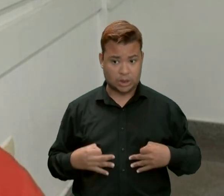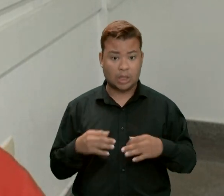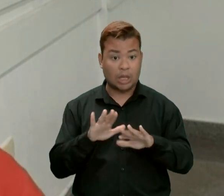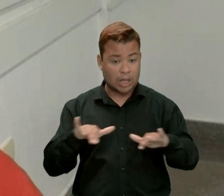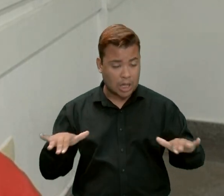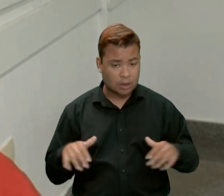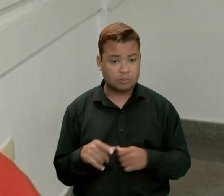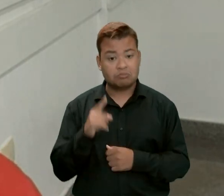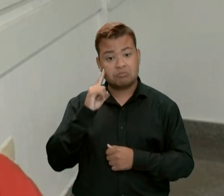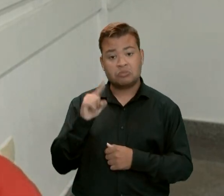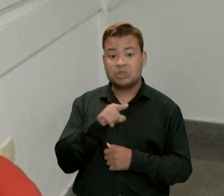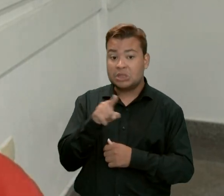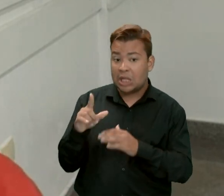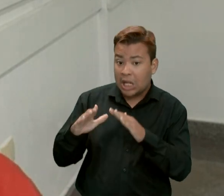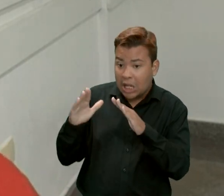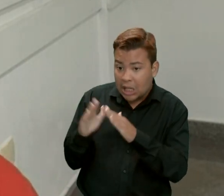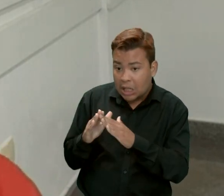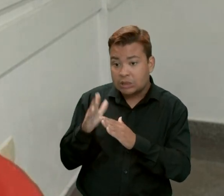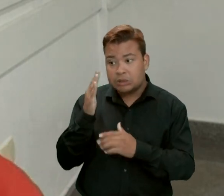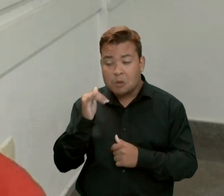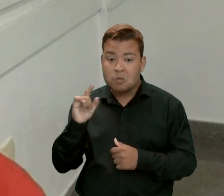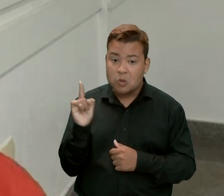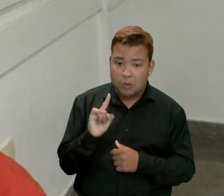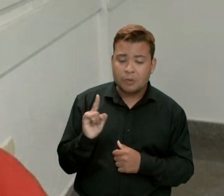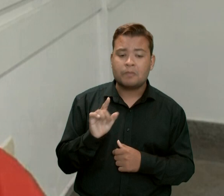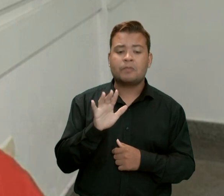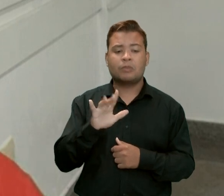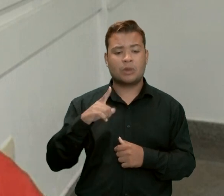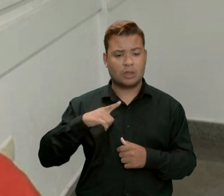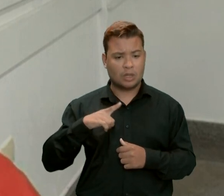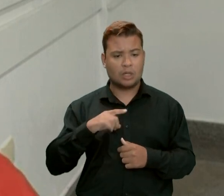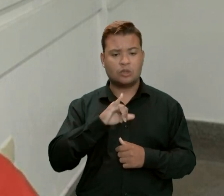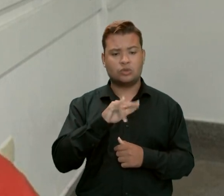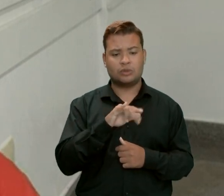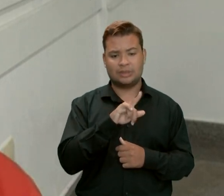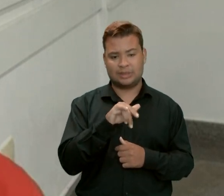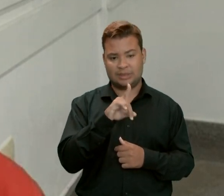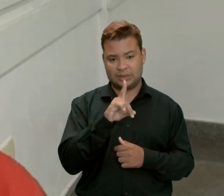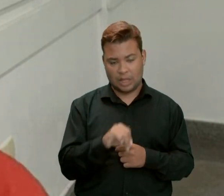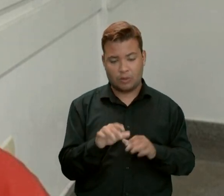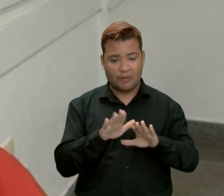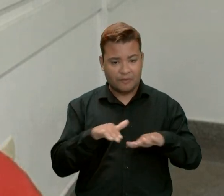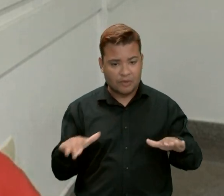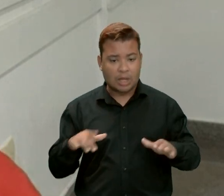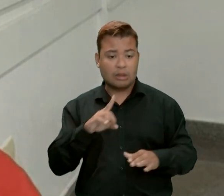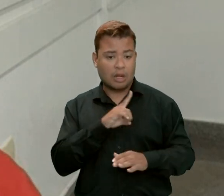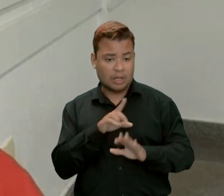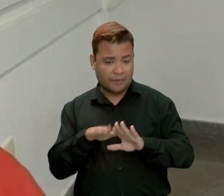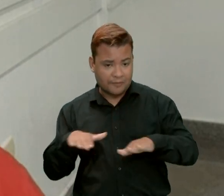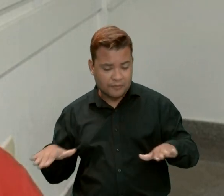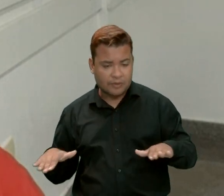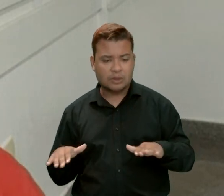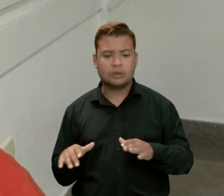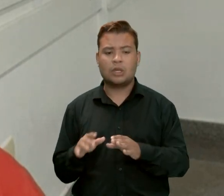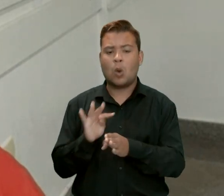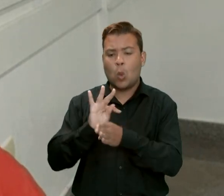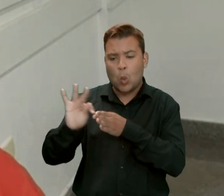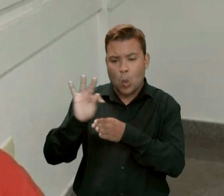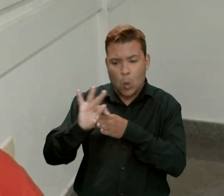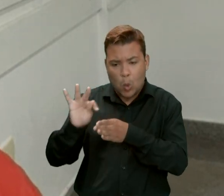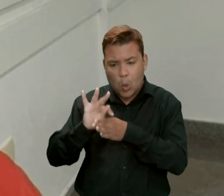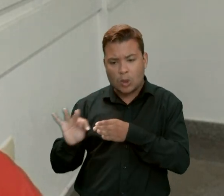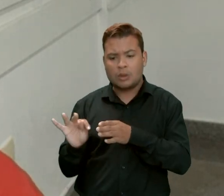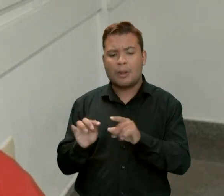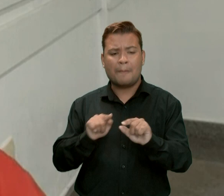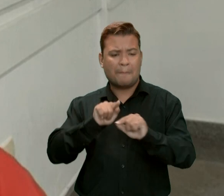sabe, Juizado da Infância, Ministério Público da Infância, Delegacia da Infância, Conselhos Tutelares, esses equipamentos